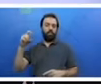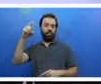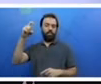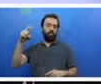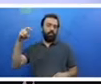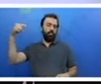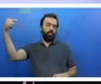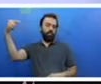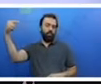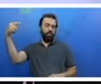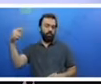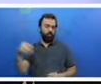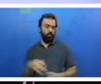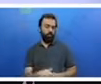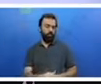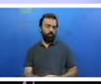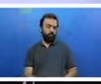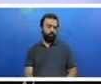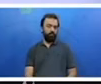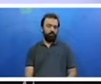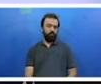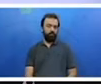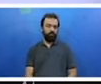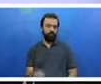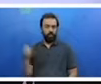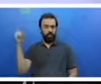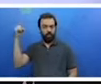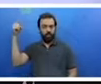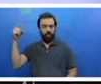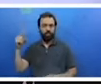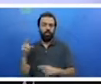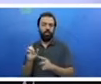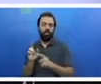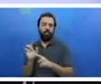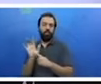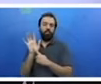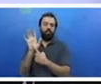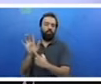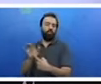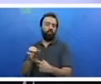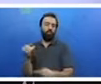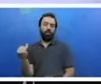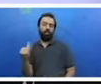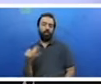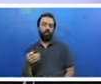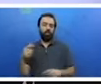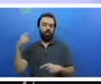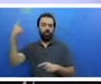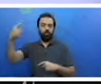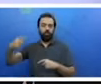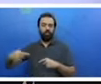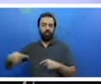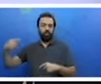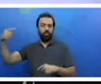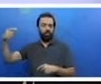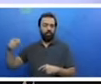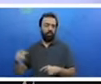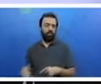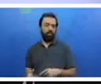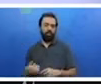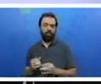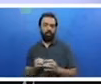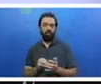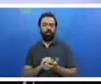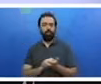que representando a quantidade de elétrons que ele liberou. Essa aqui é a quantidade de elétrons que ele libera e essa quantidade